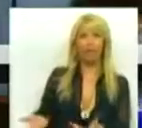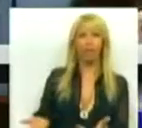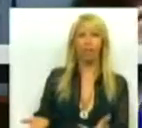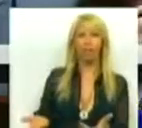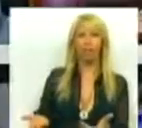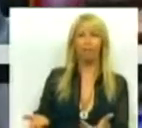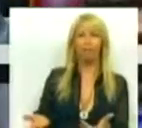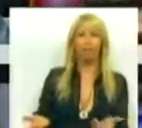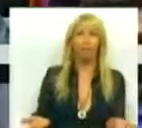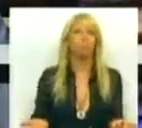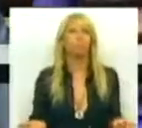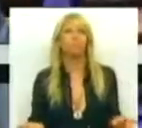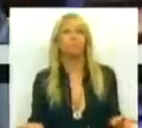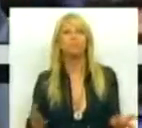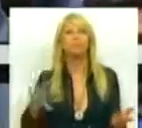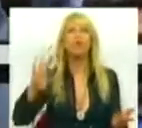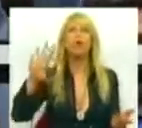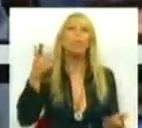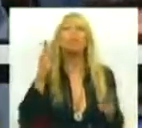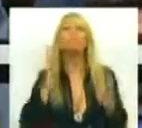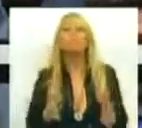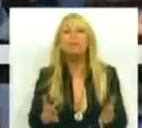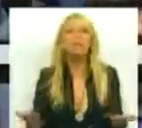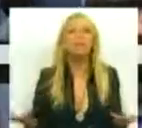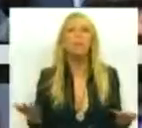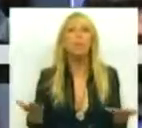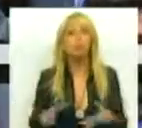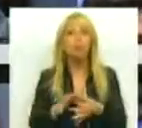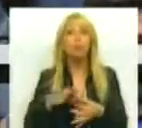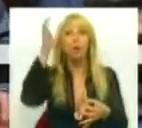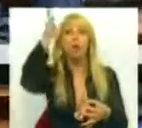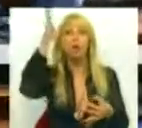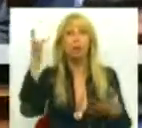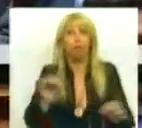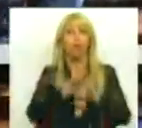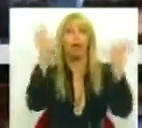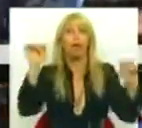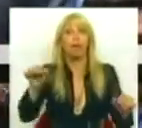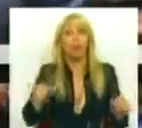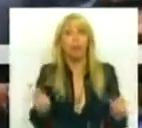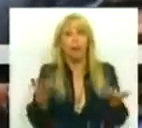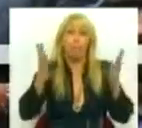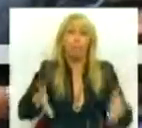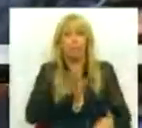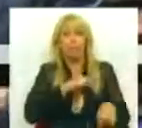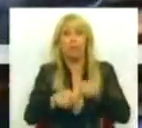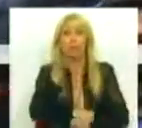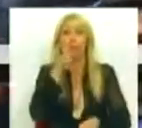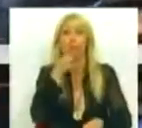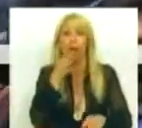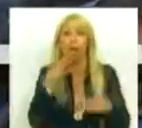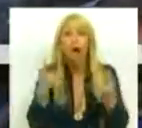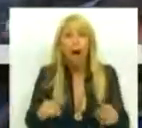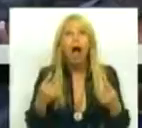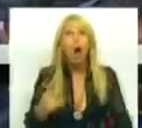lembrado. O país precisa de consolidação inteligente? Pois claro que precisa, Sr. Deputado António José Seguro. Mas há uma